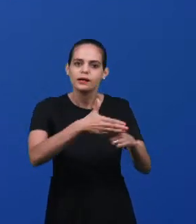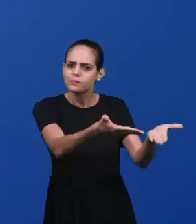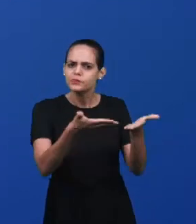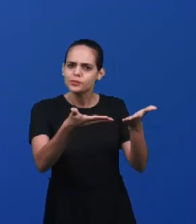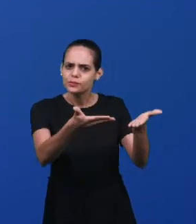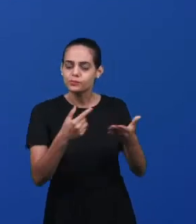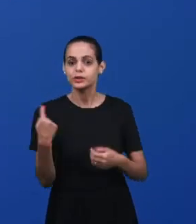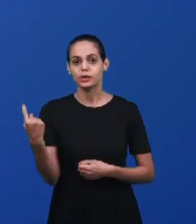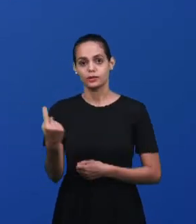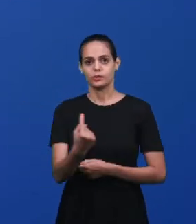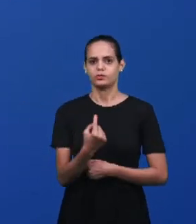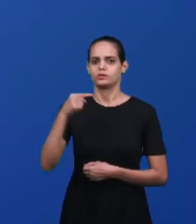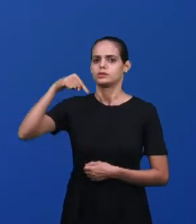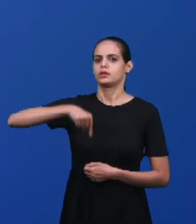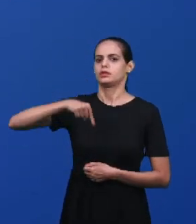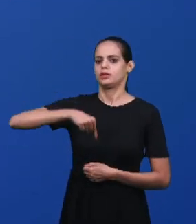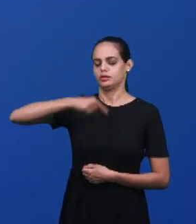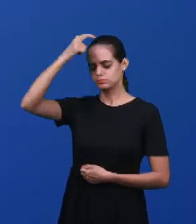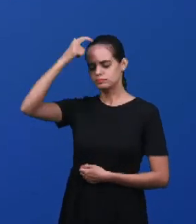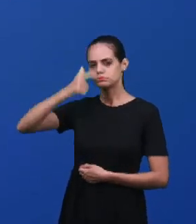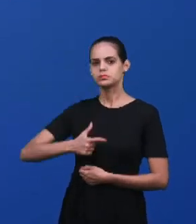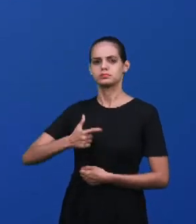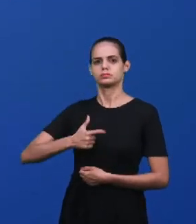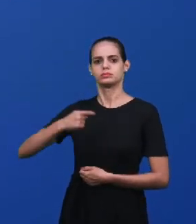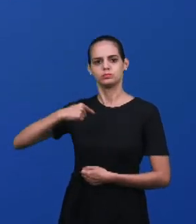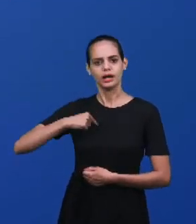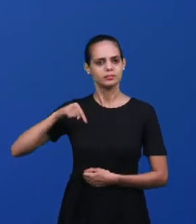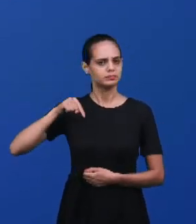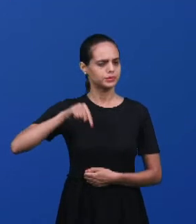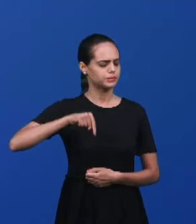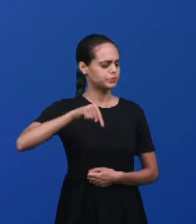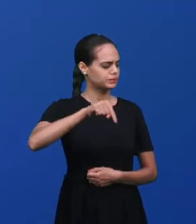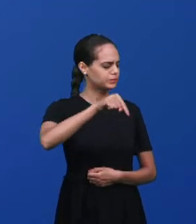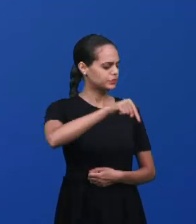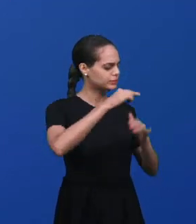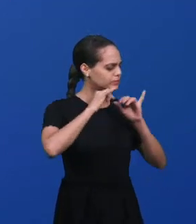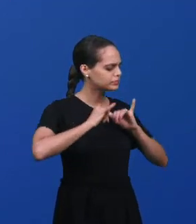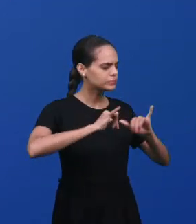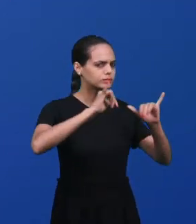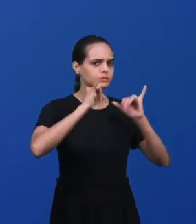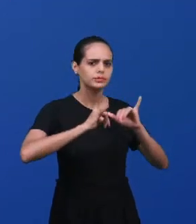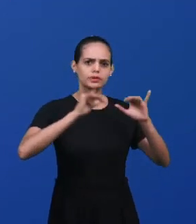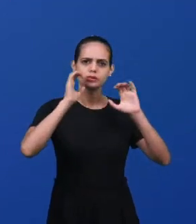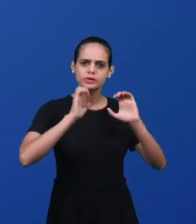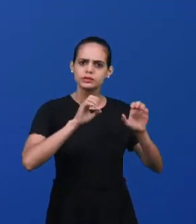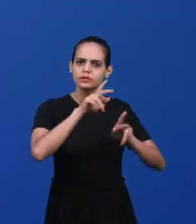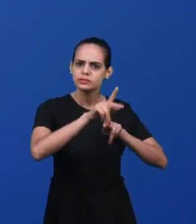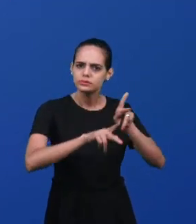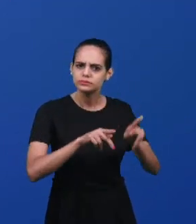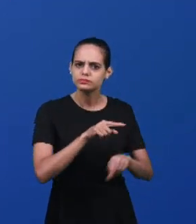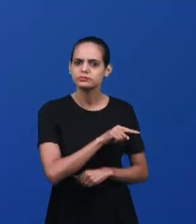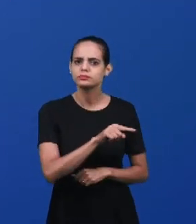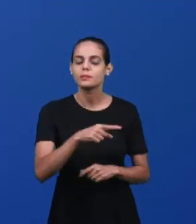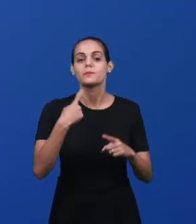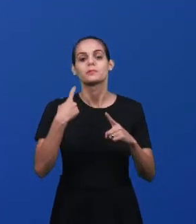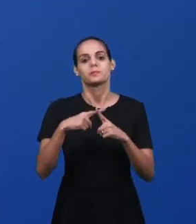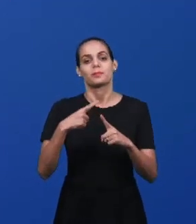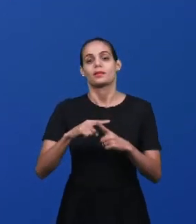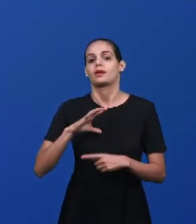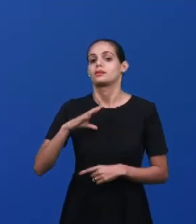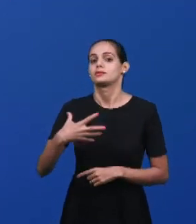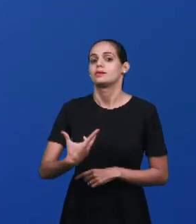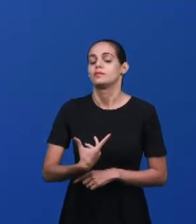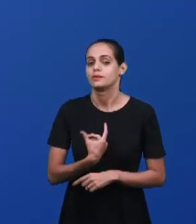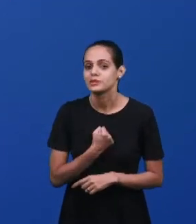povo e para evangelizar e buscar esse povo. Porque a salvação, como já dito antes, ela